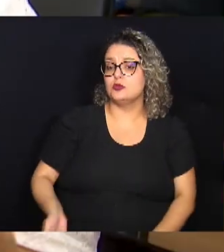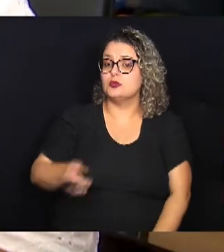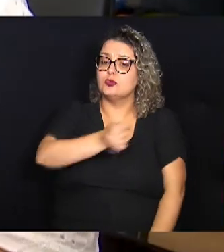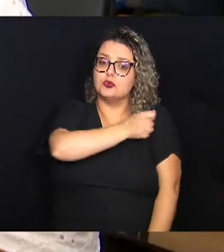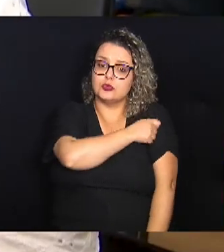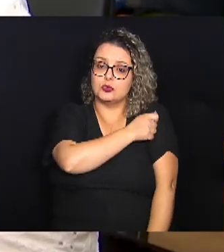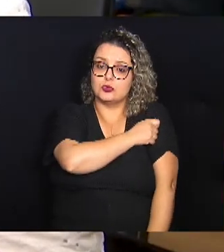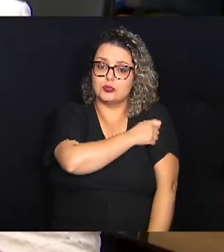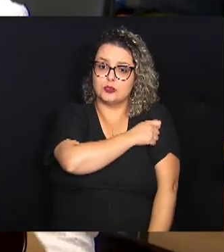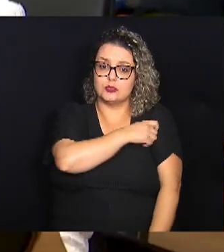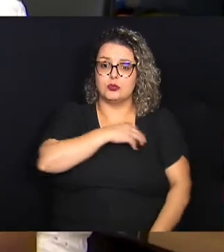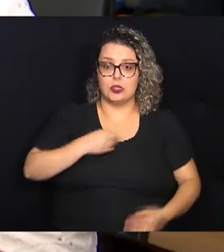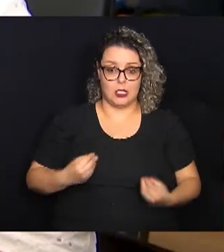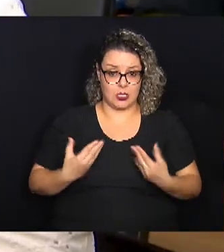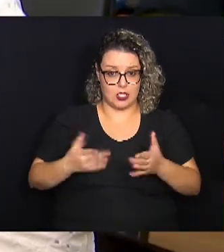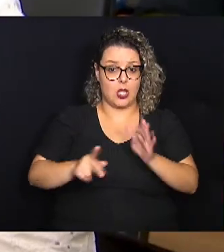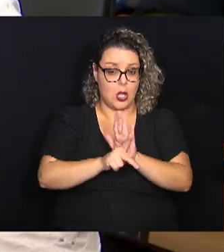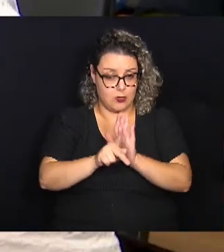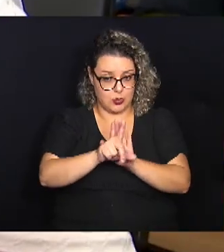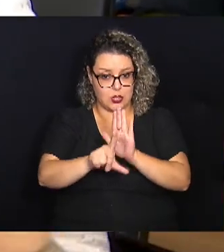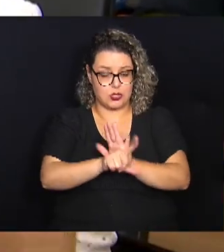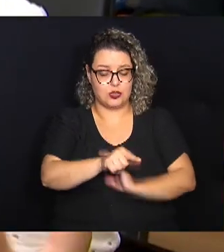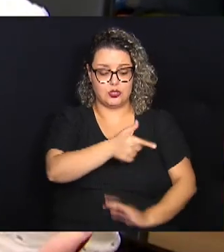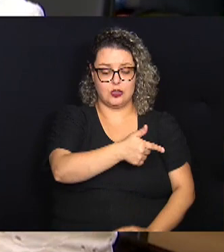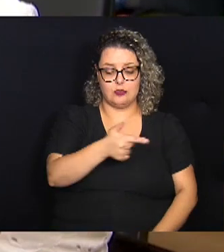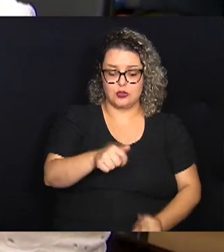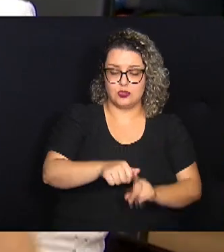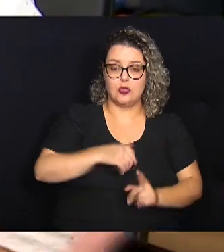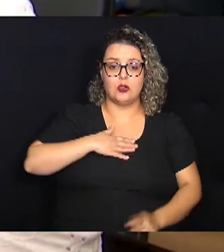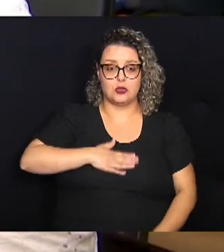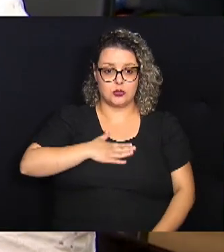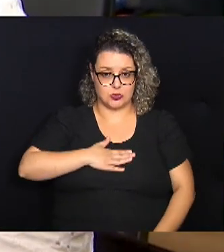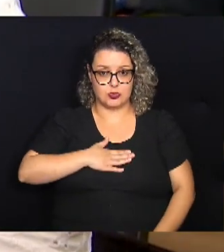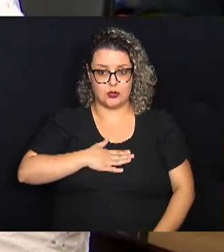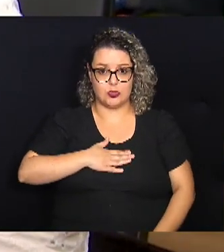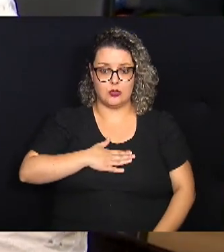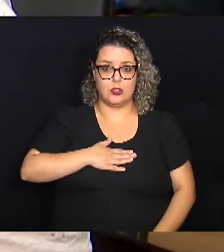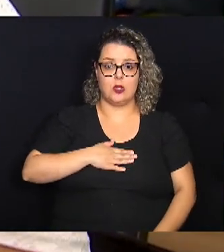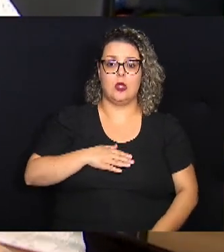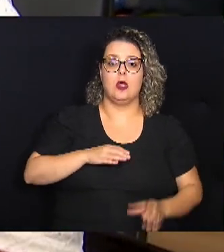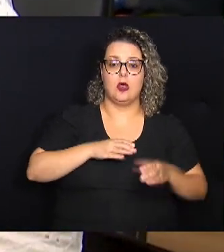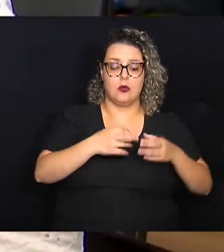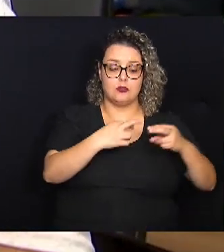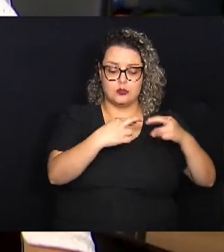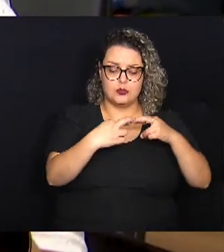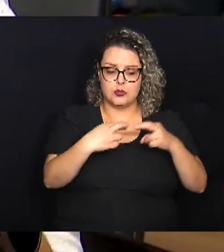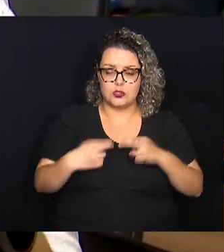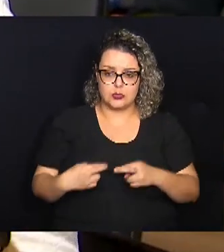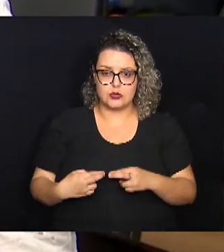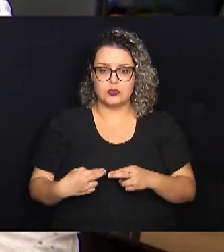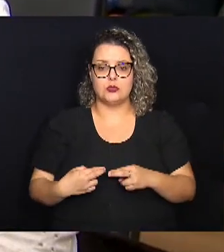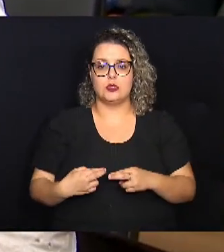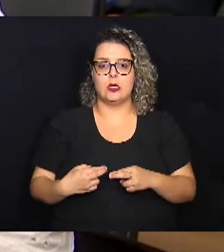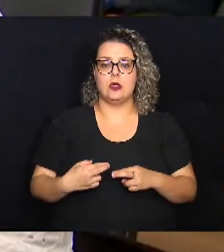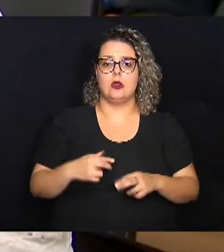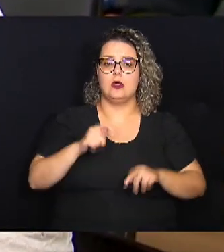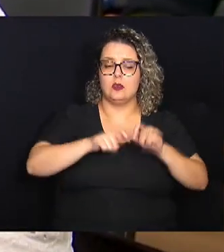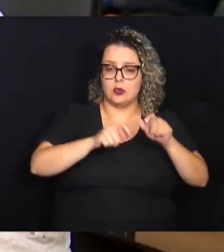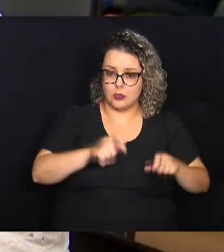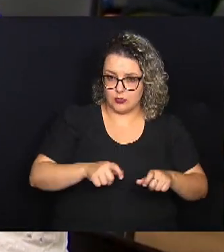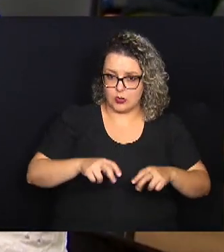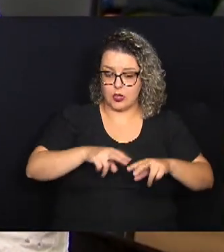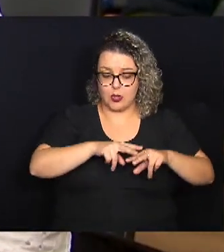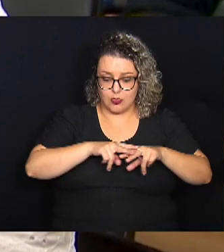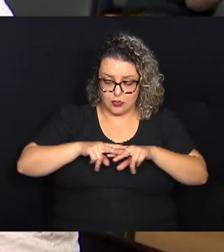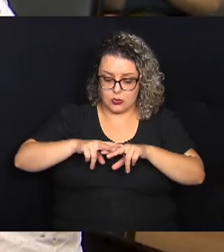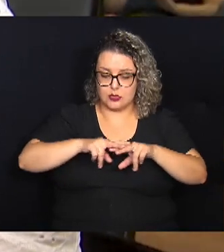que entregaram o projeto de lei no dia 22 de agosto, esses projetos passaram por uma triagem e o pessoal da revisão,